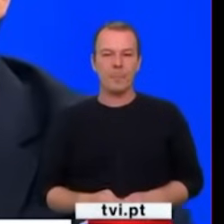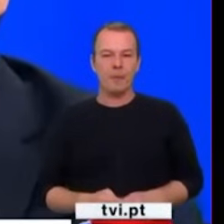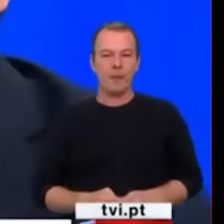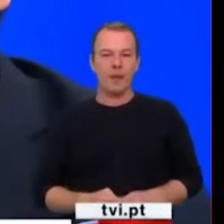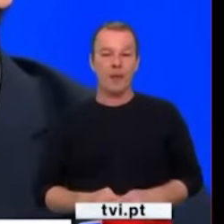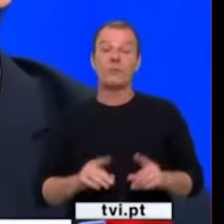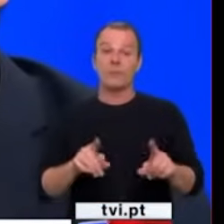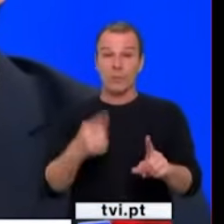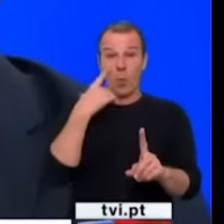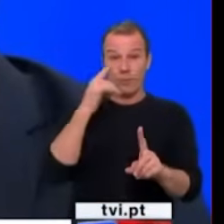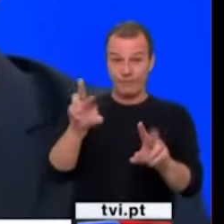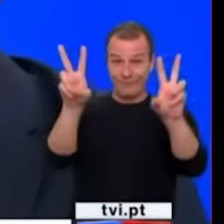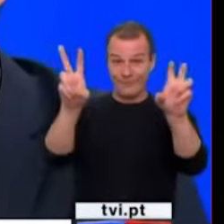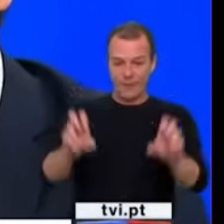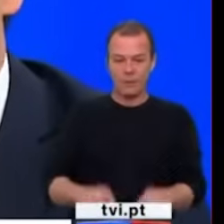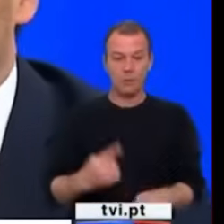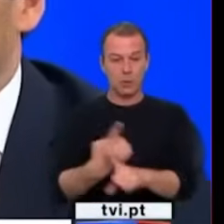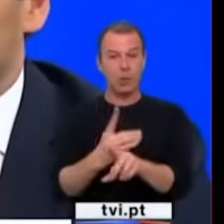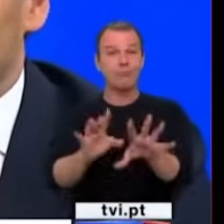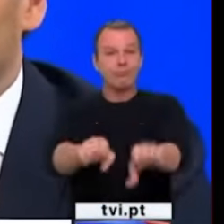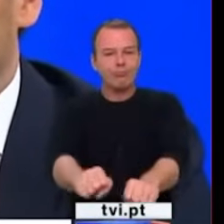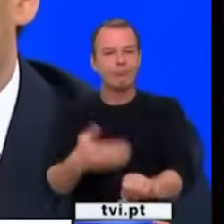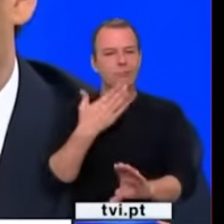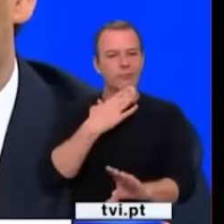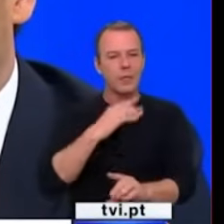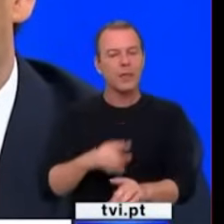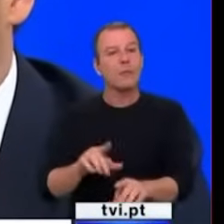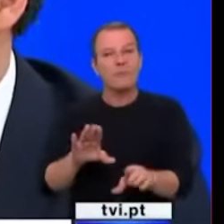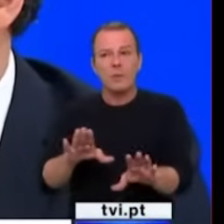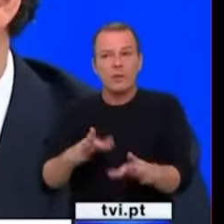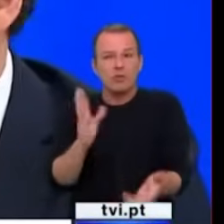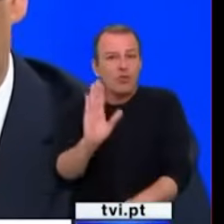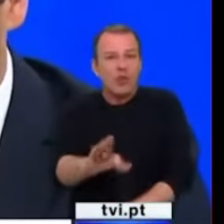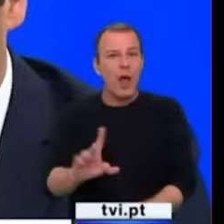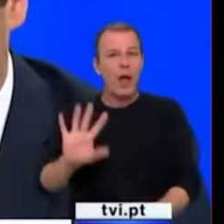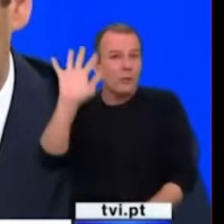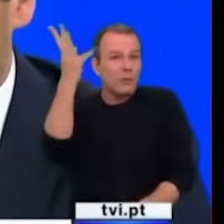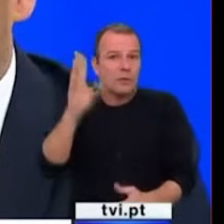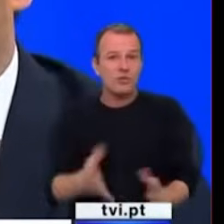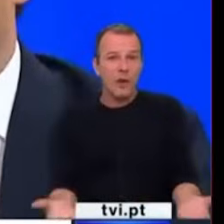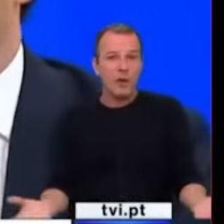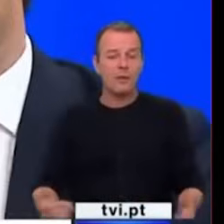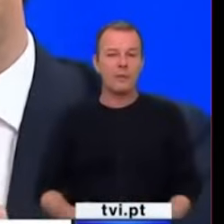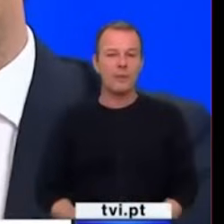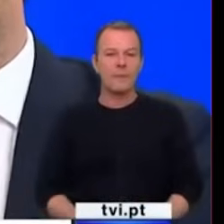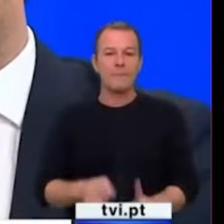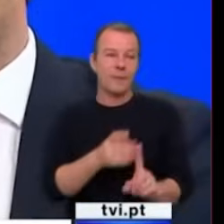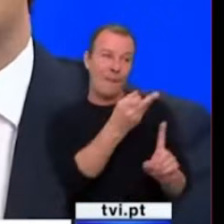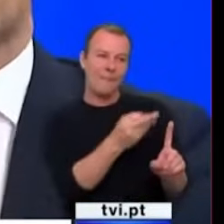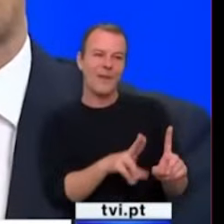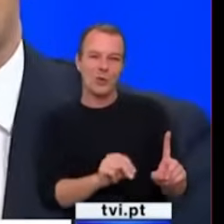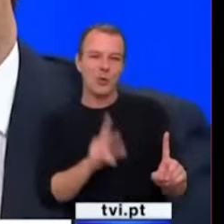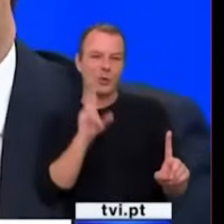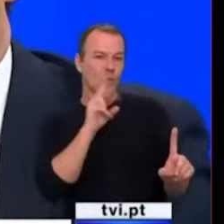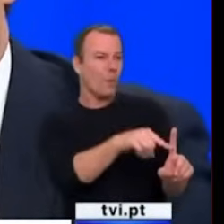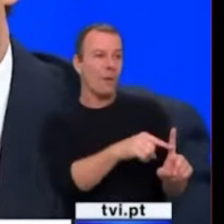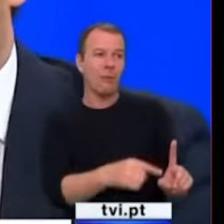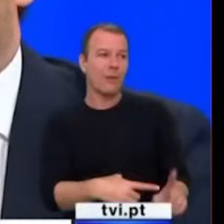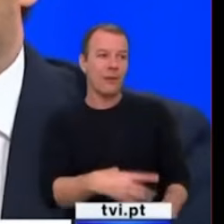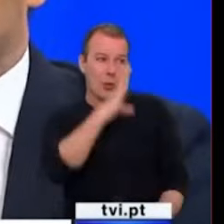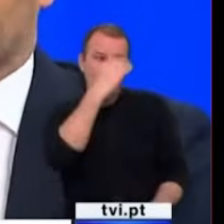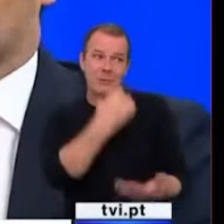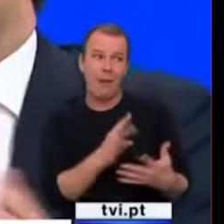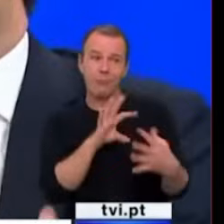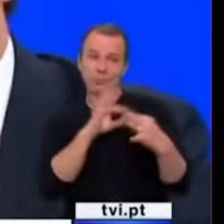quro PR existe o Confisco também exist peula não sabe que que está a